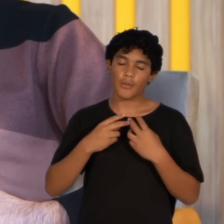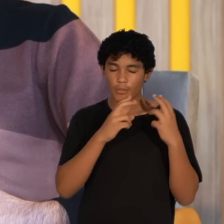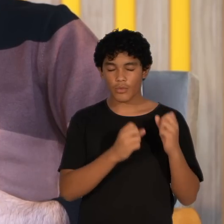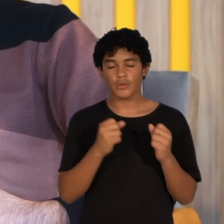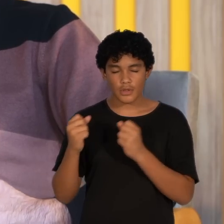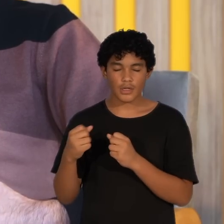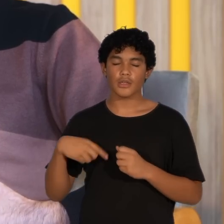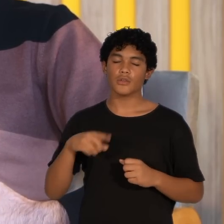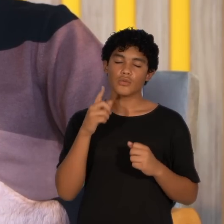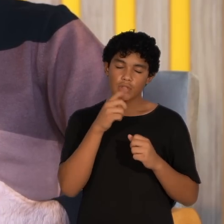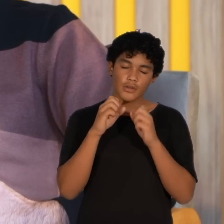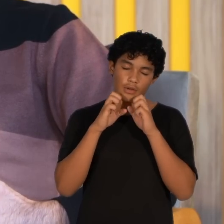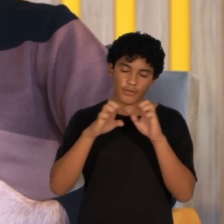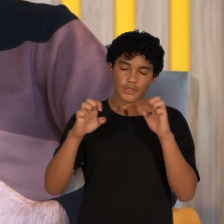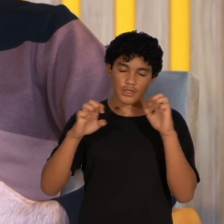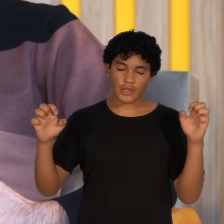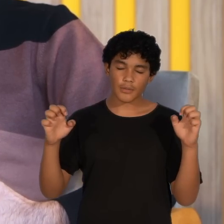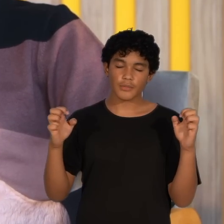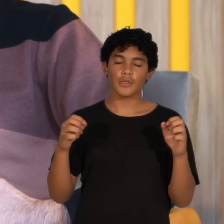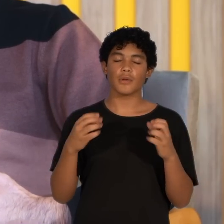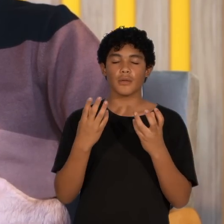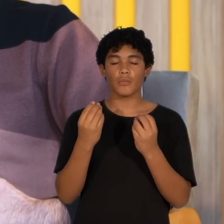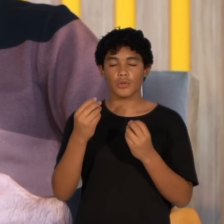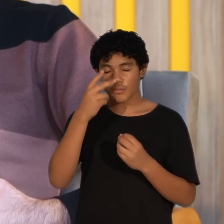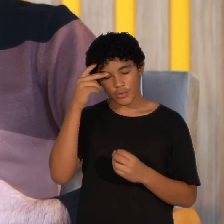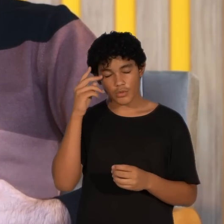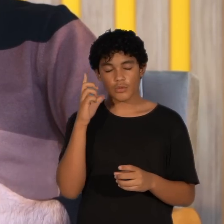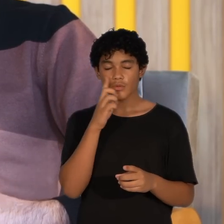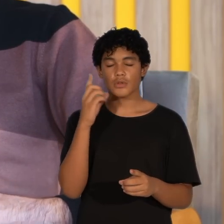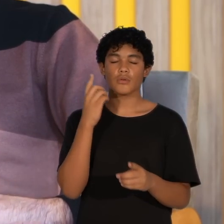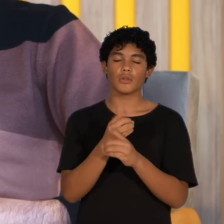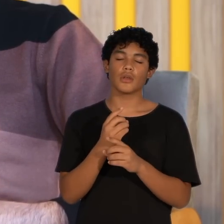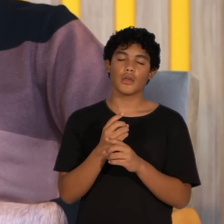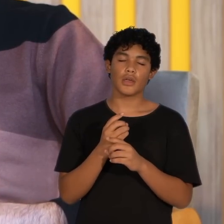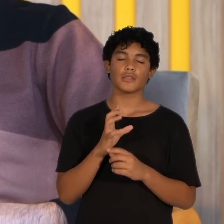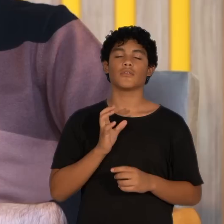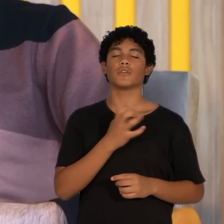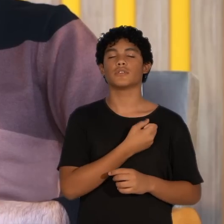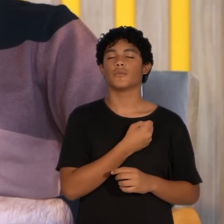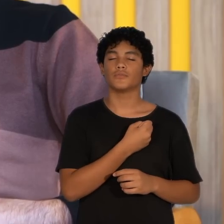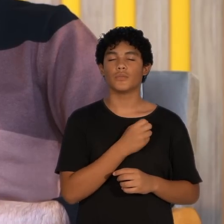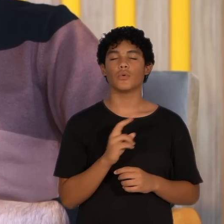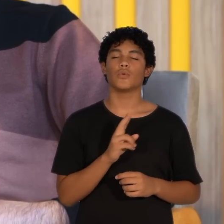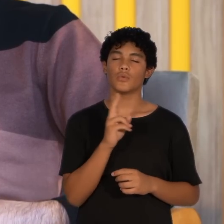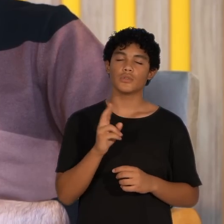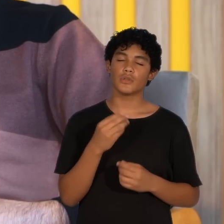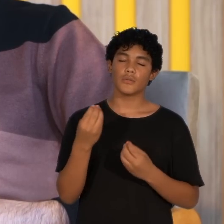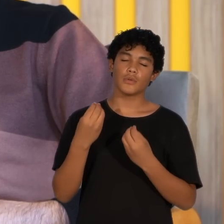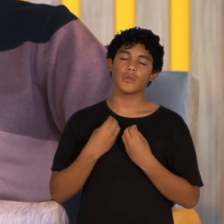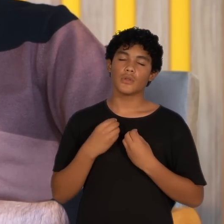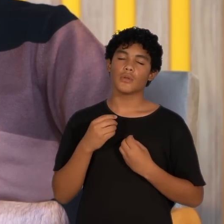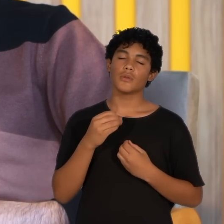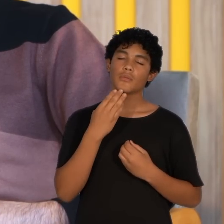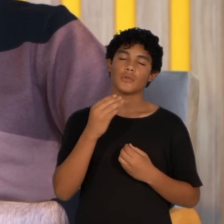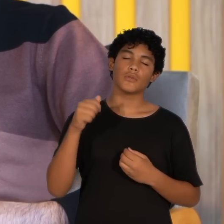iremos conseguir dar o testemunho que o Senhor espera de nós, para que muitas pessoas consigam encontrar o caminho da salvação. Nos use, Senhor, para a Tua honra e para a